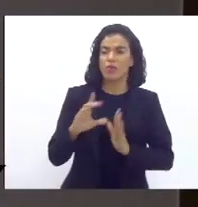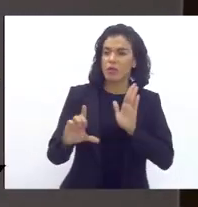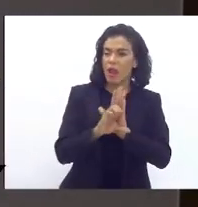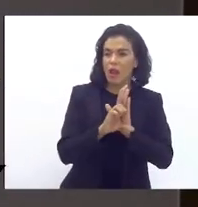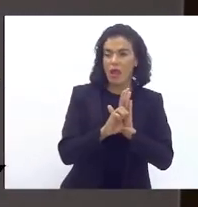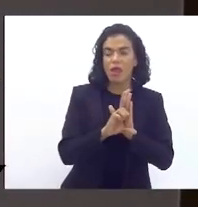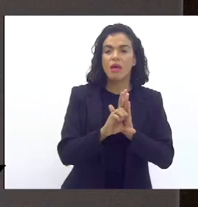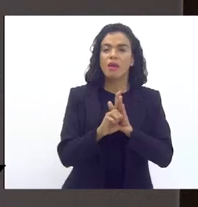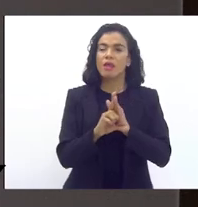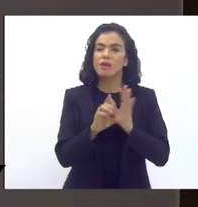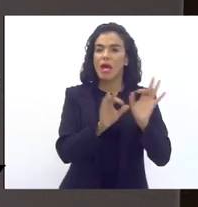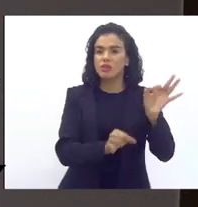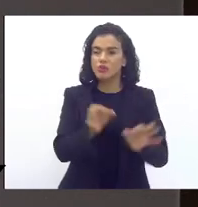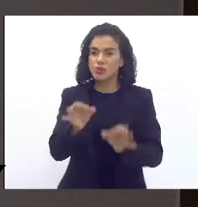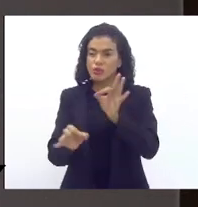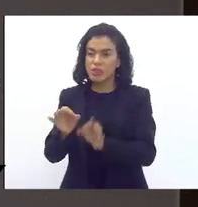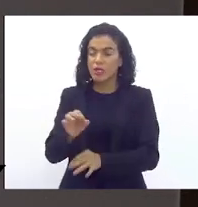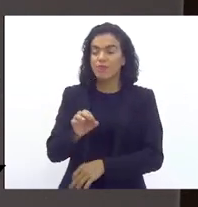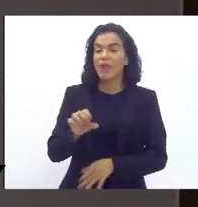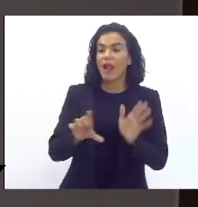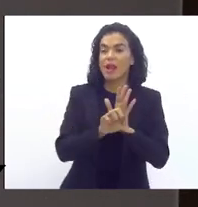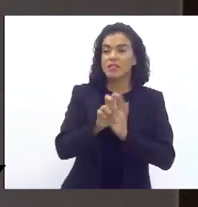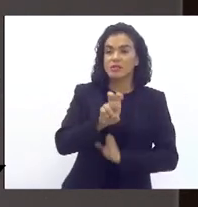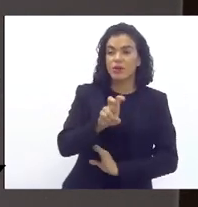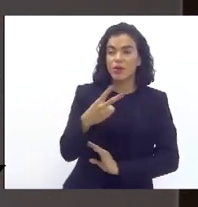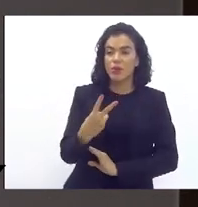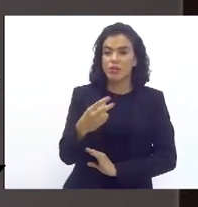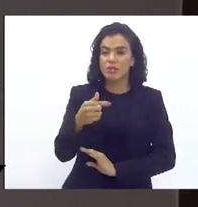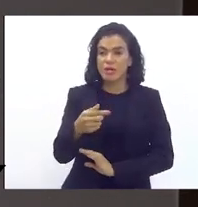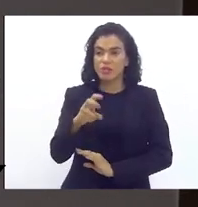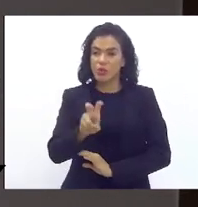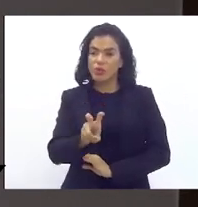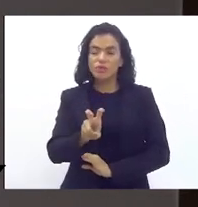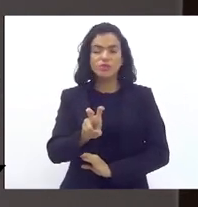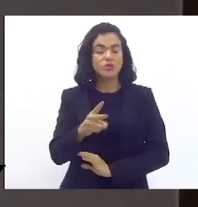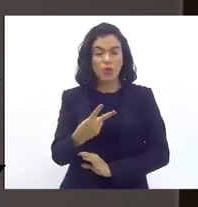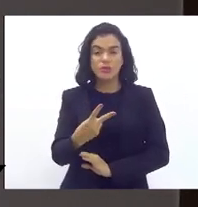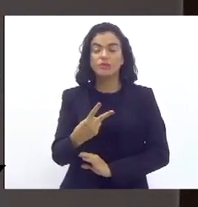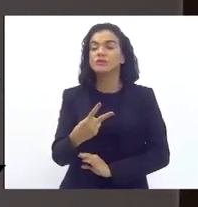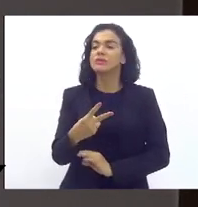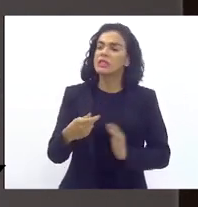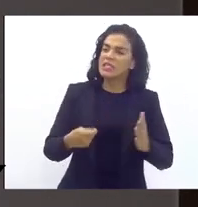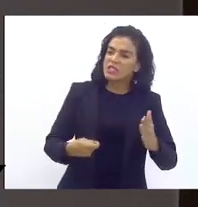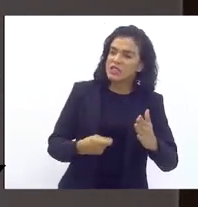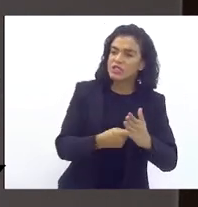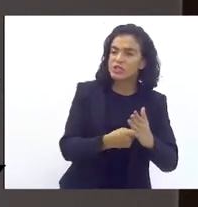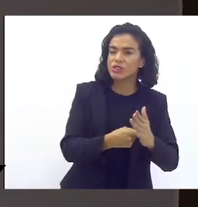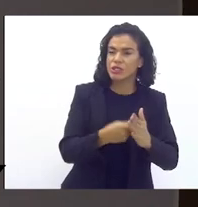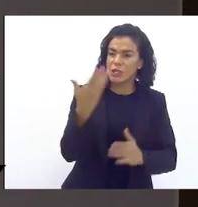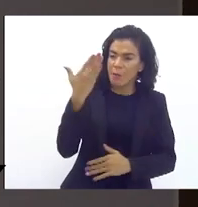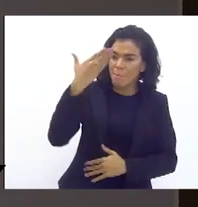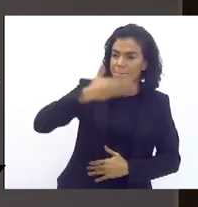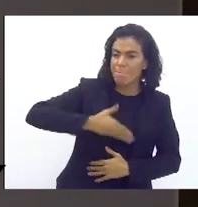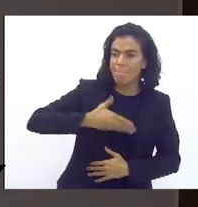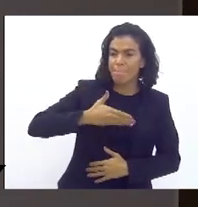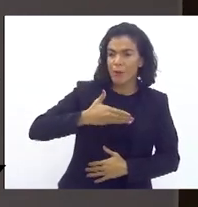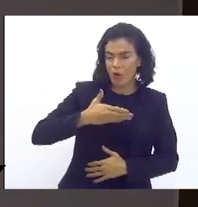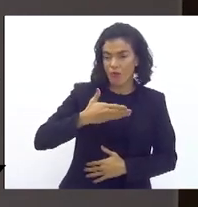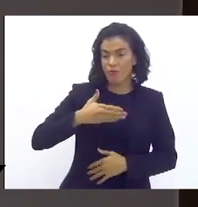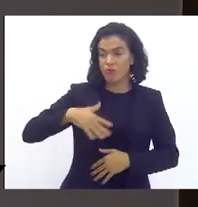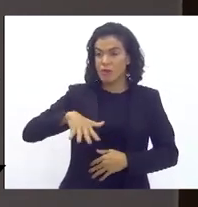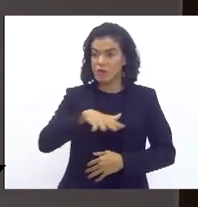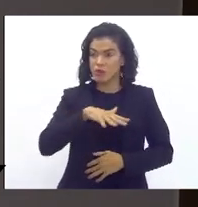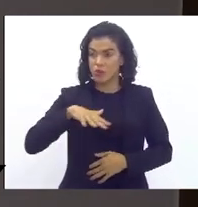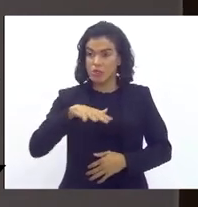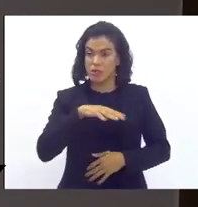na Assembleia Legislativa a lei 5272 que é exige que o processo de prova numa